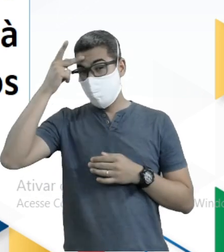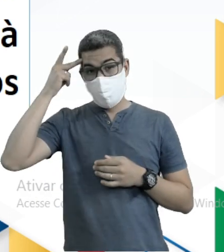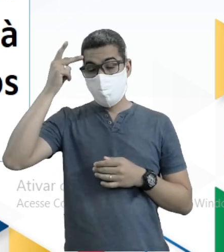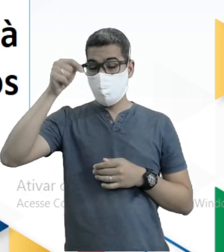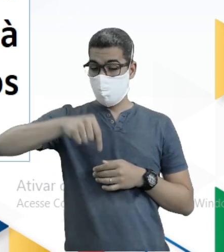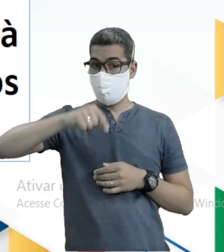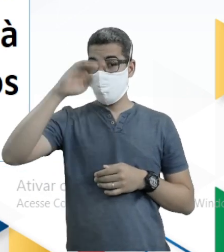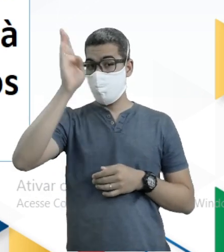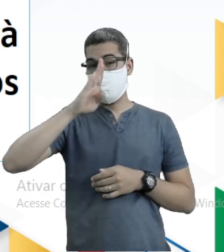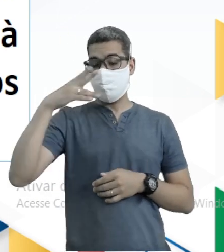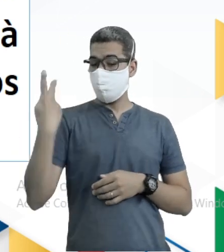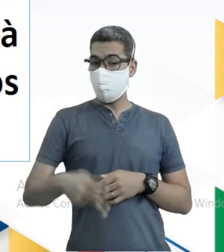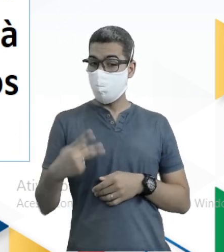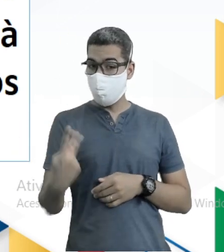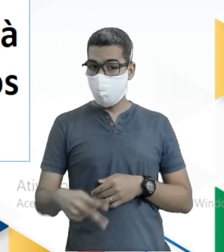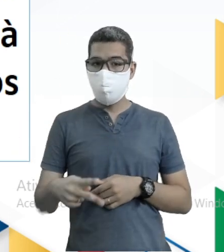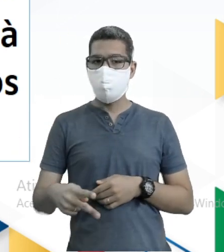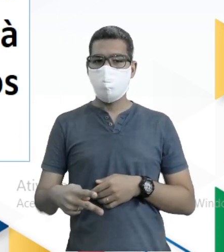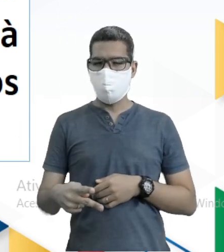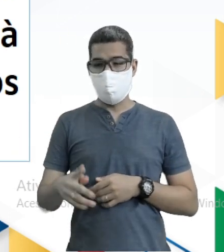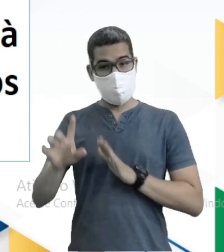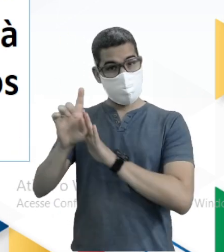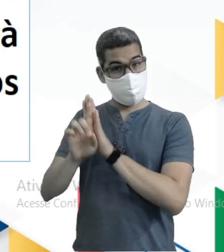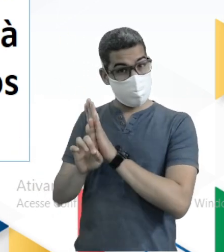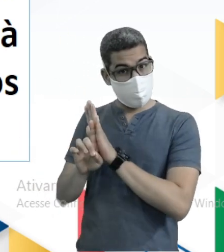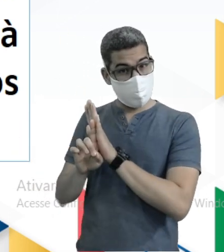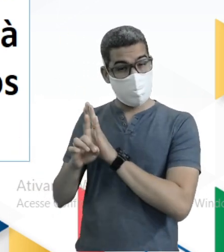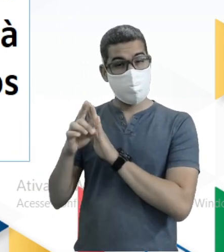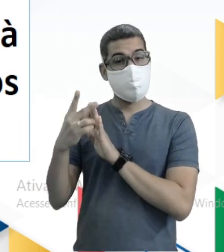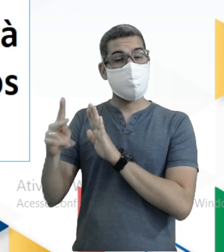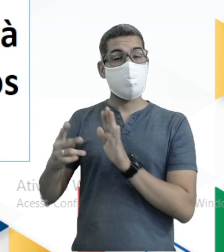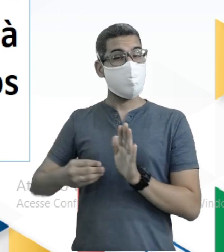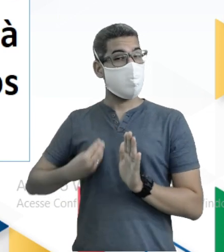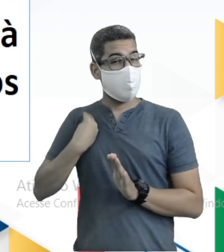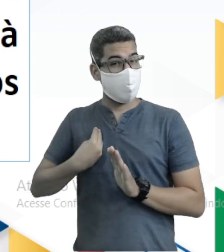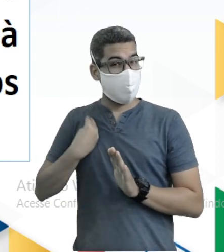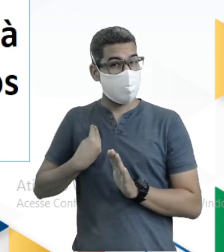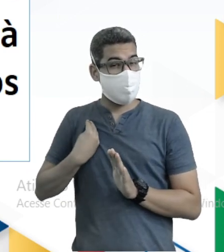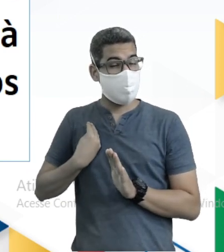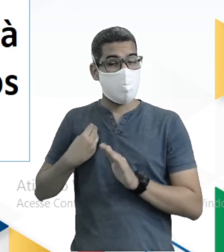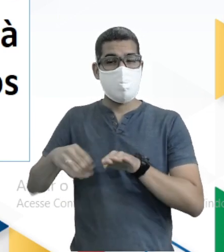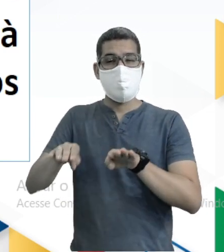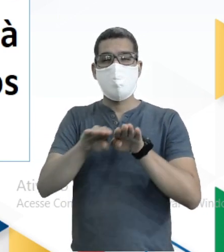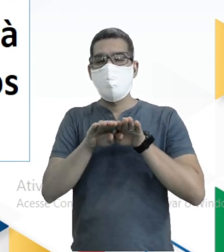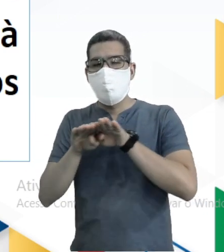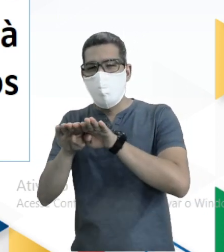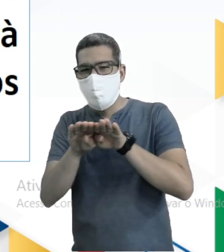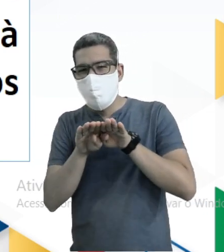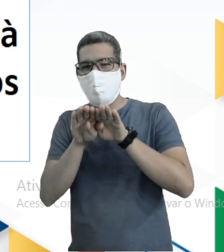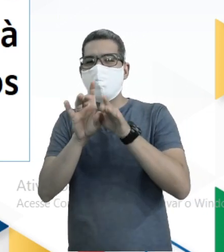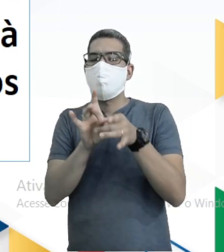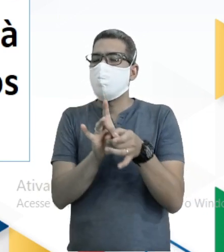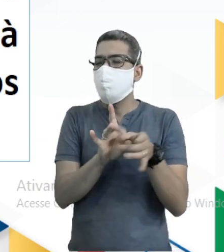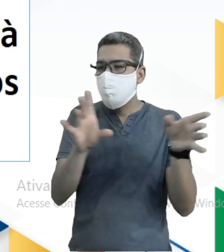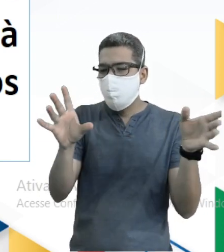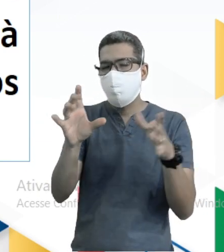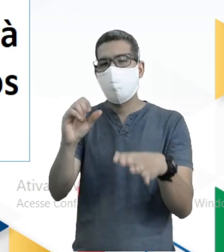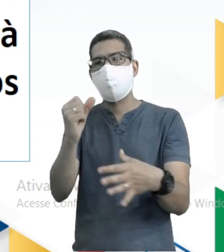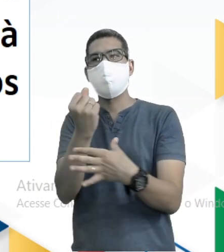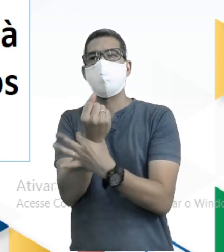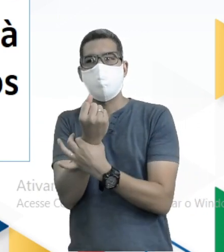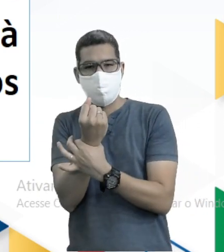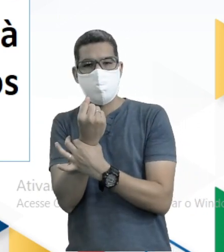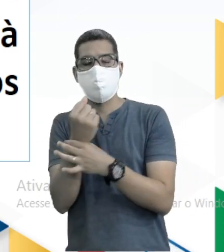A inviolabilidade do direito à vida, à igualdade, à liberdade, à segurança,